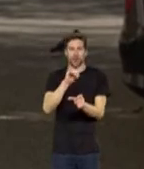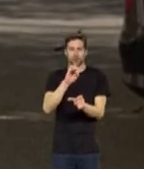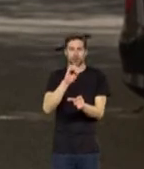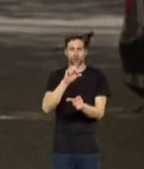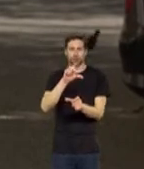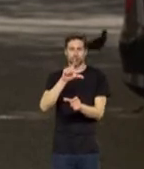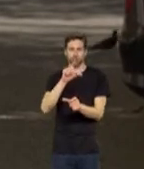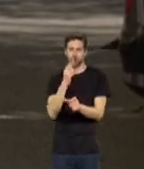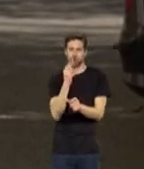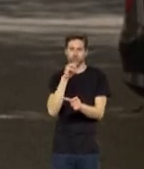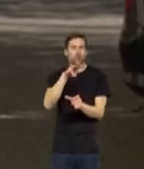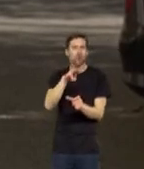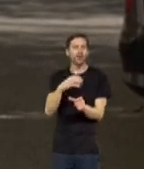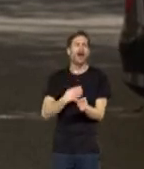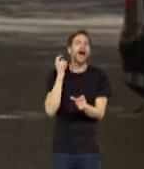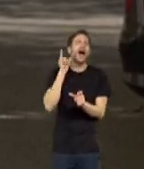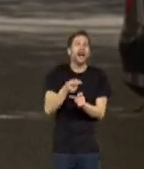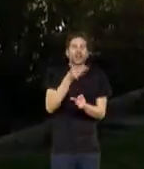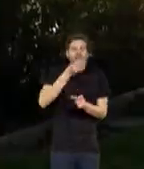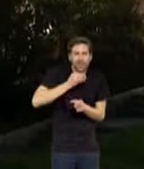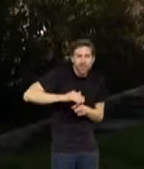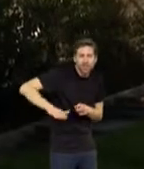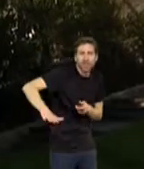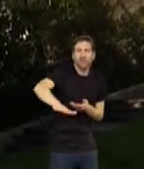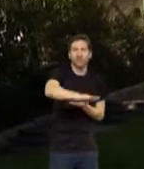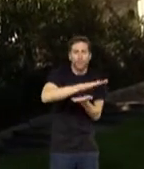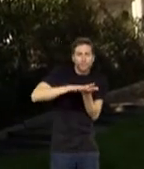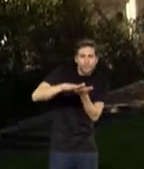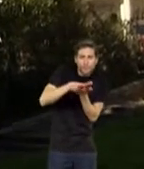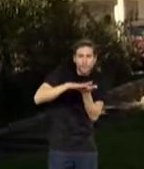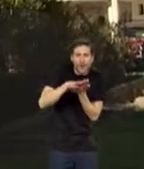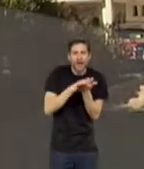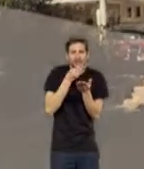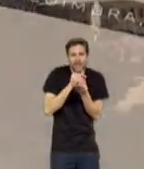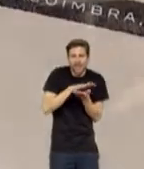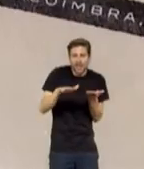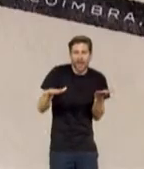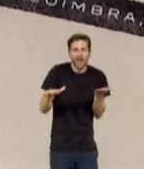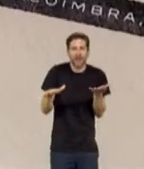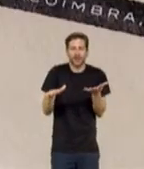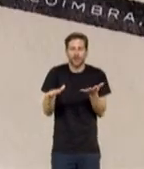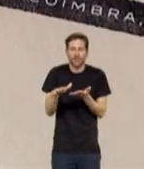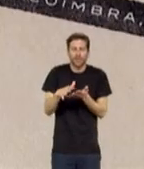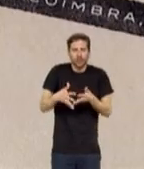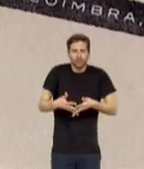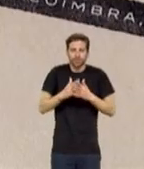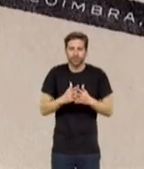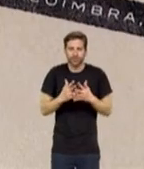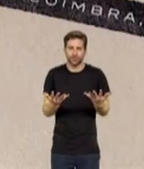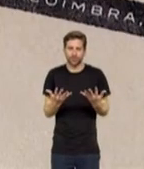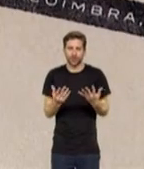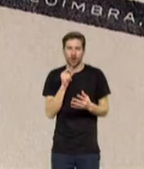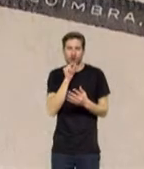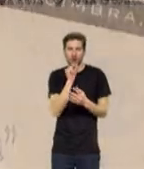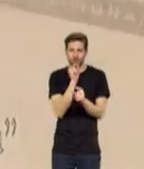que significa solo, chão, base, terra, fundamento. É este nome que depois